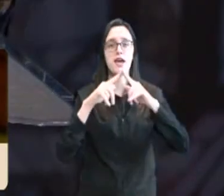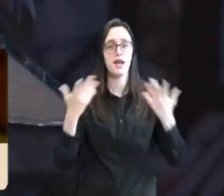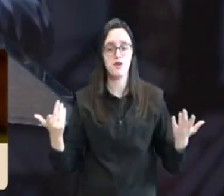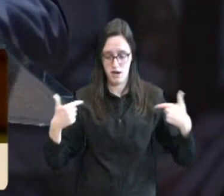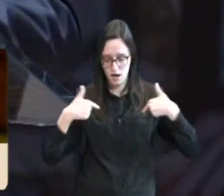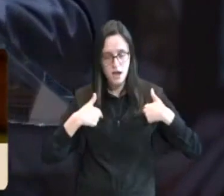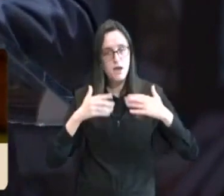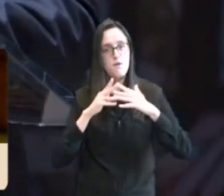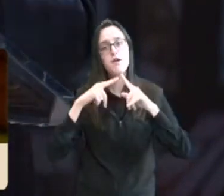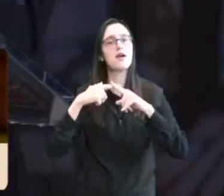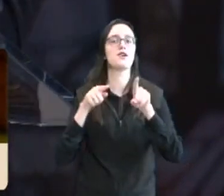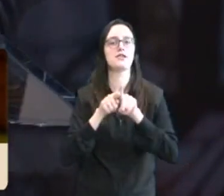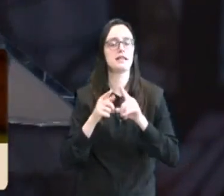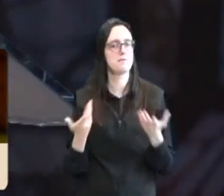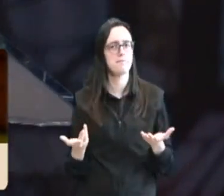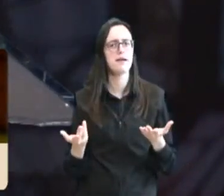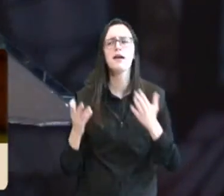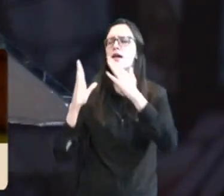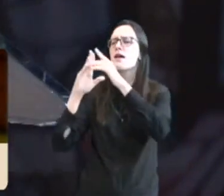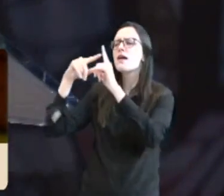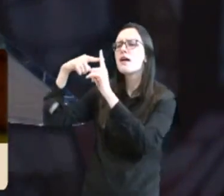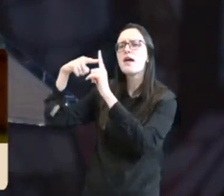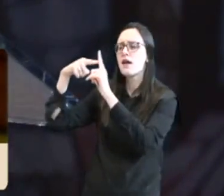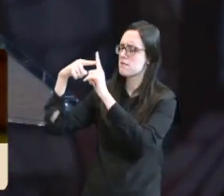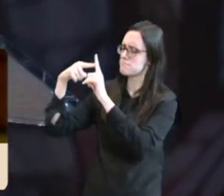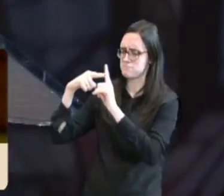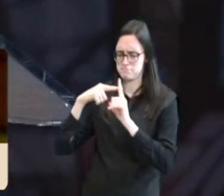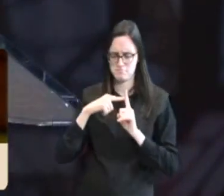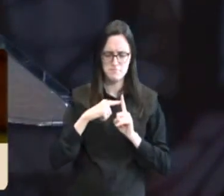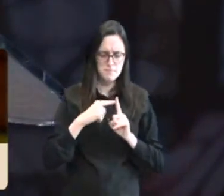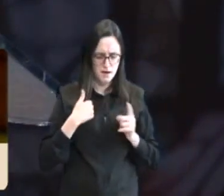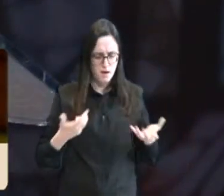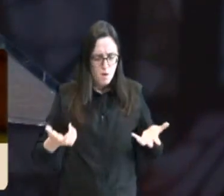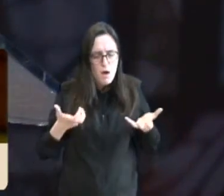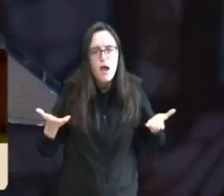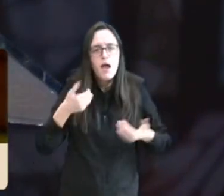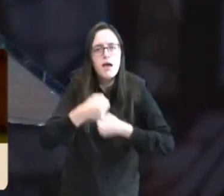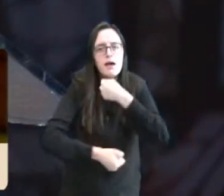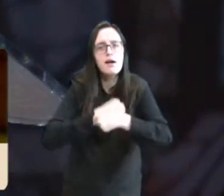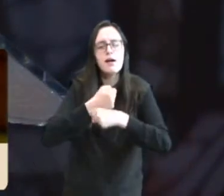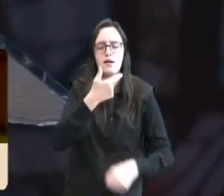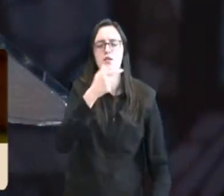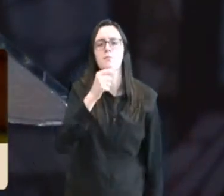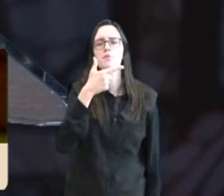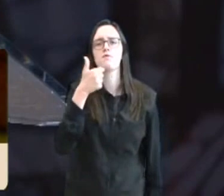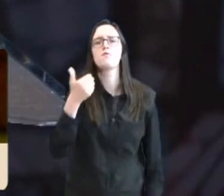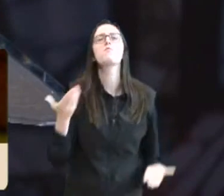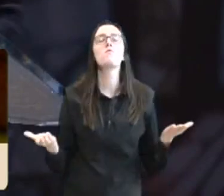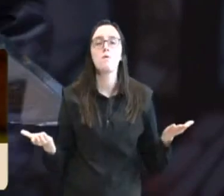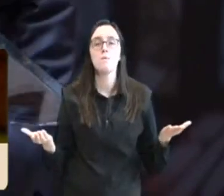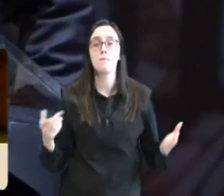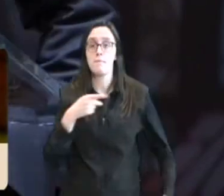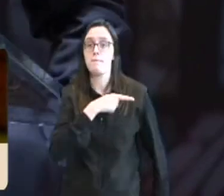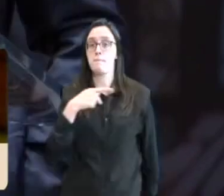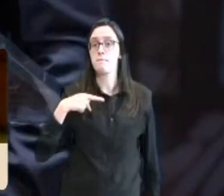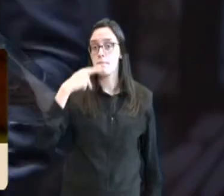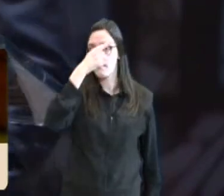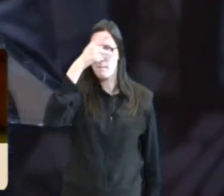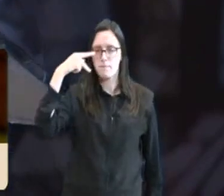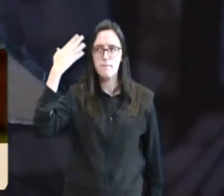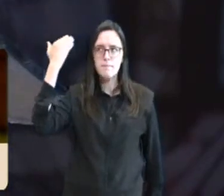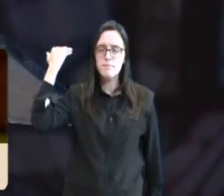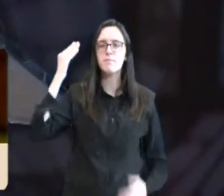sou a igreja. Então, que igreja eu quero ser para 2021? Esta pergunta foi feita pelo pastor Pascoal em um